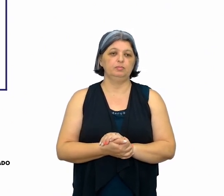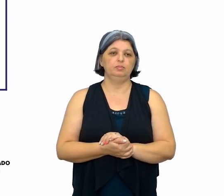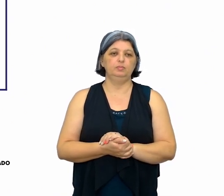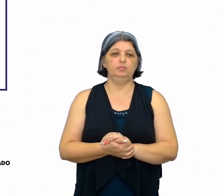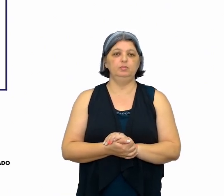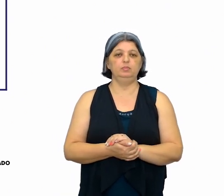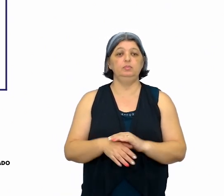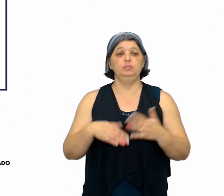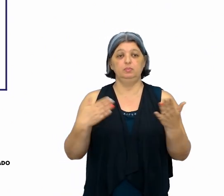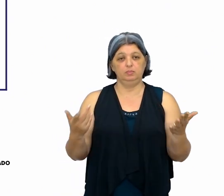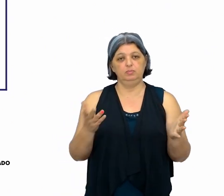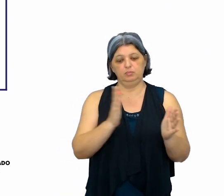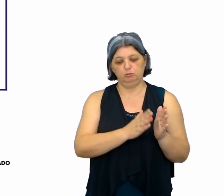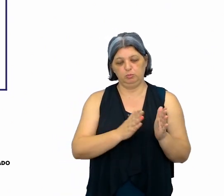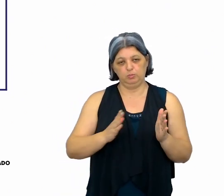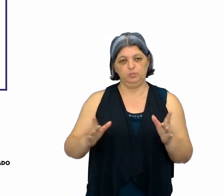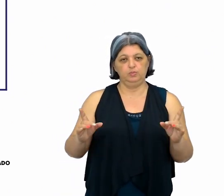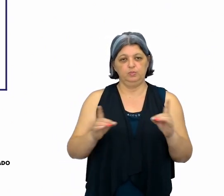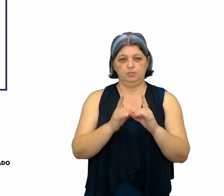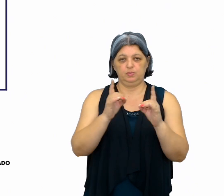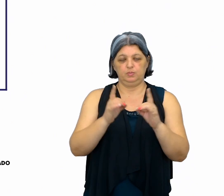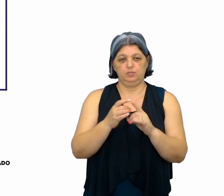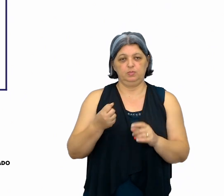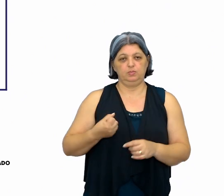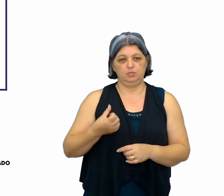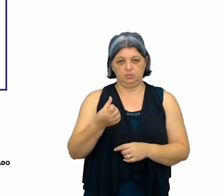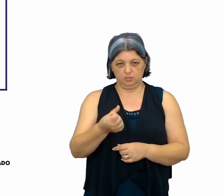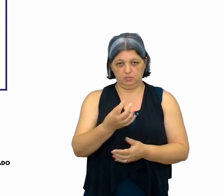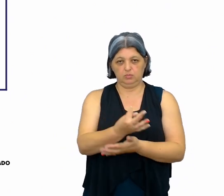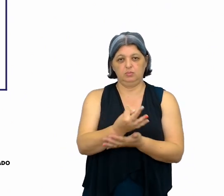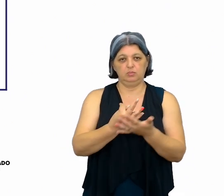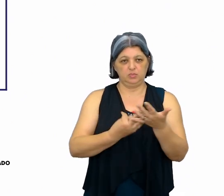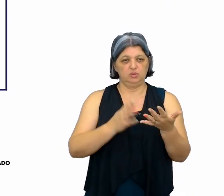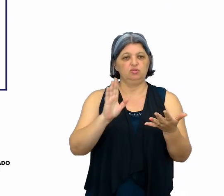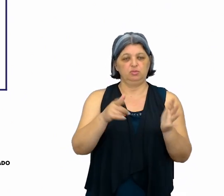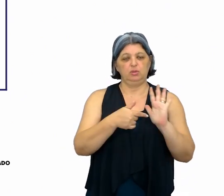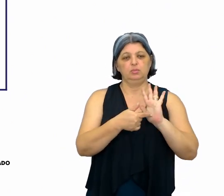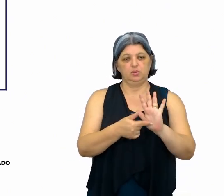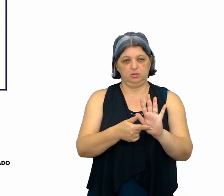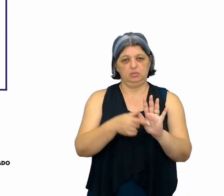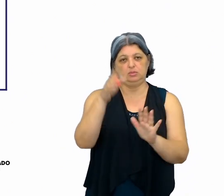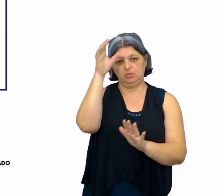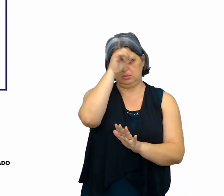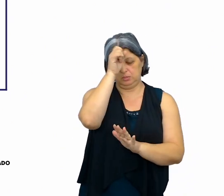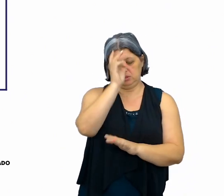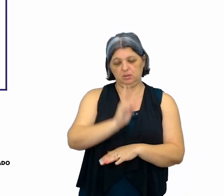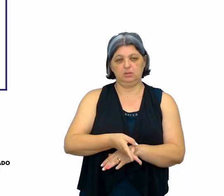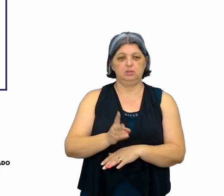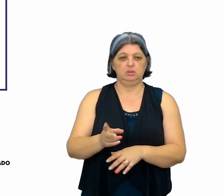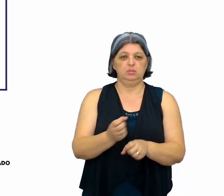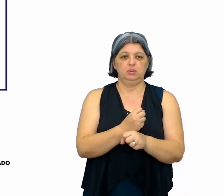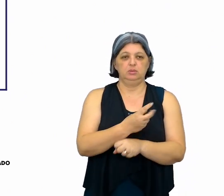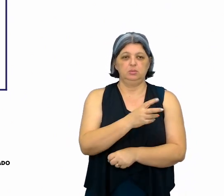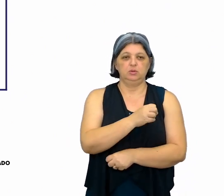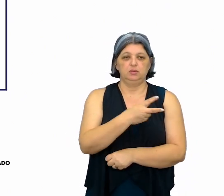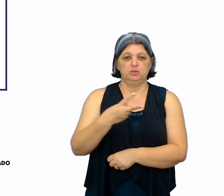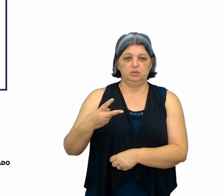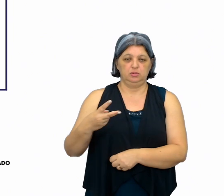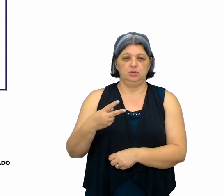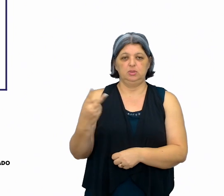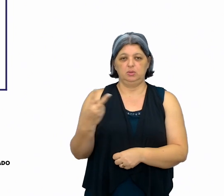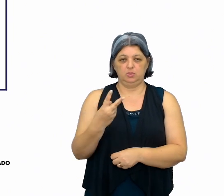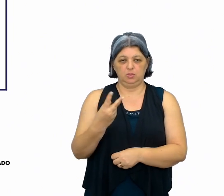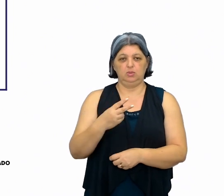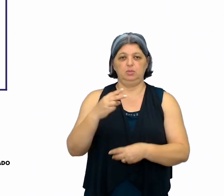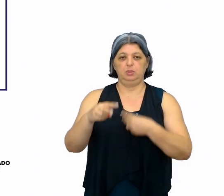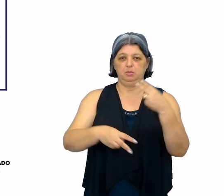Portanto, na sequência didática 6 dos textos já mencionados, do Aprender Sempre 2022, segundo